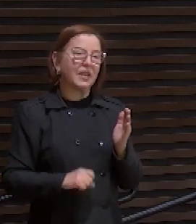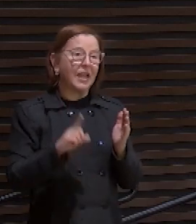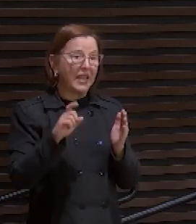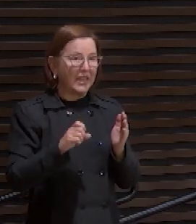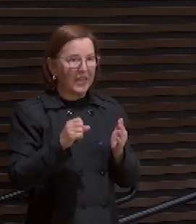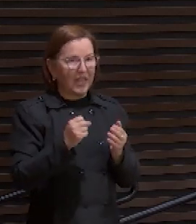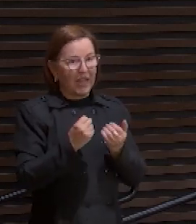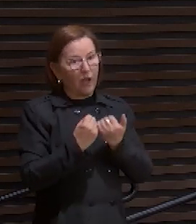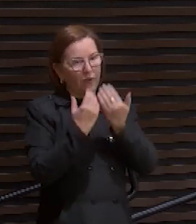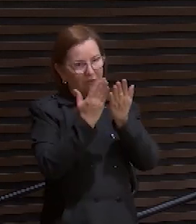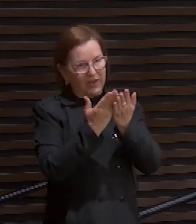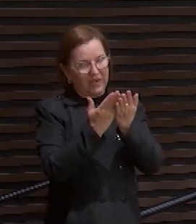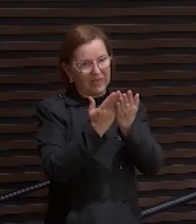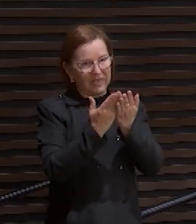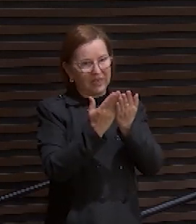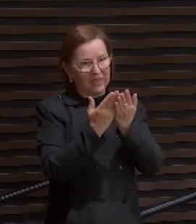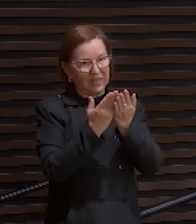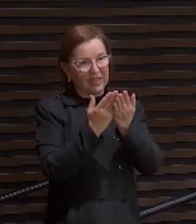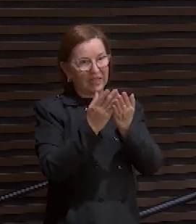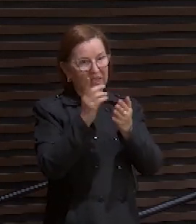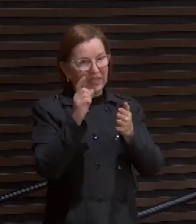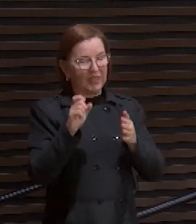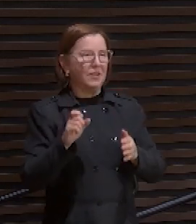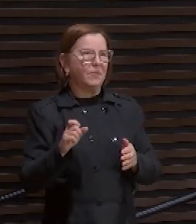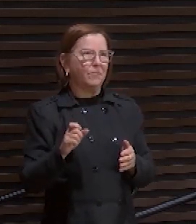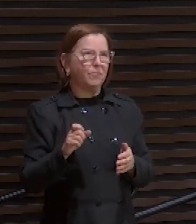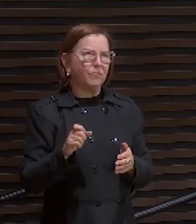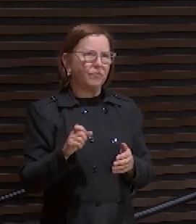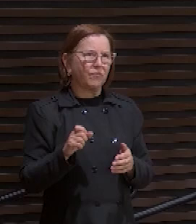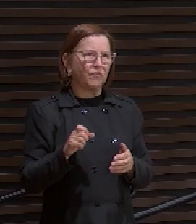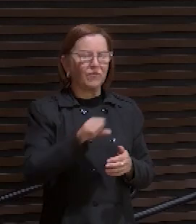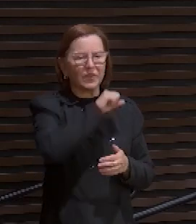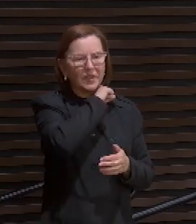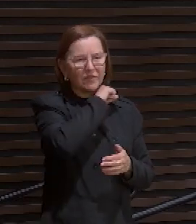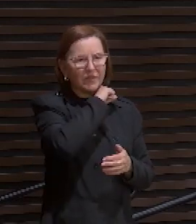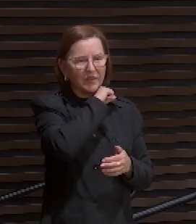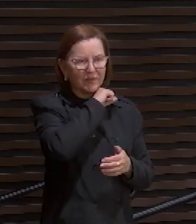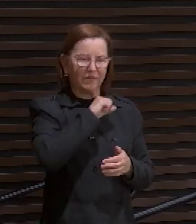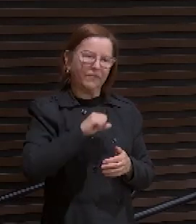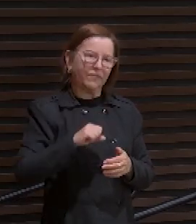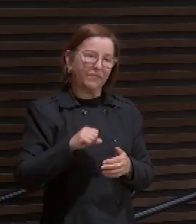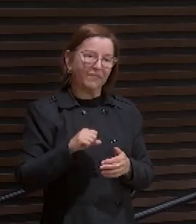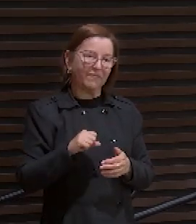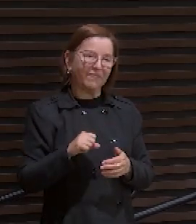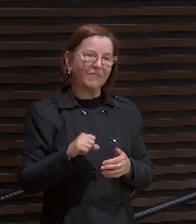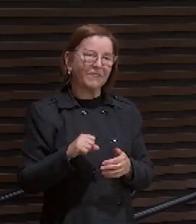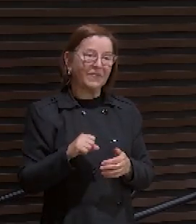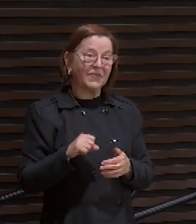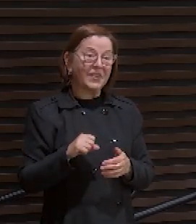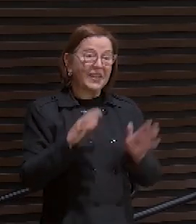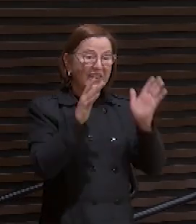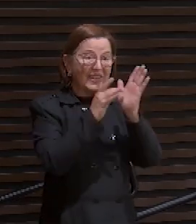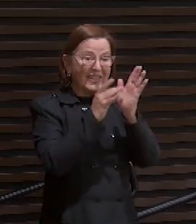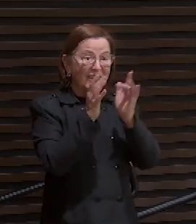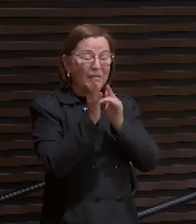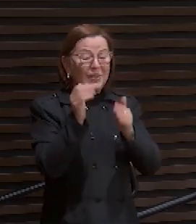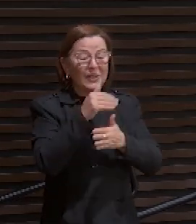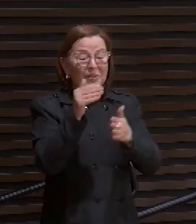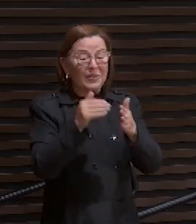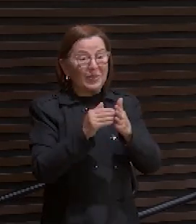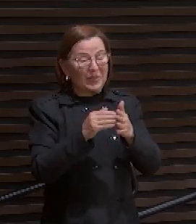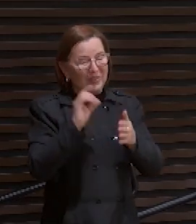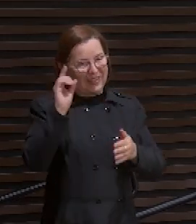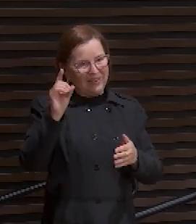oferta, ele é o propiciatório, ele é o tudo de Deus para nos tirar